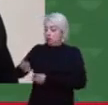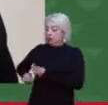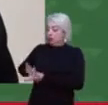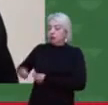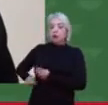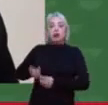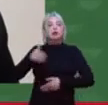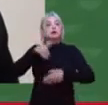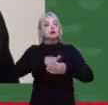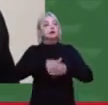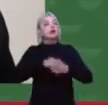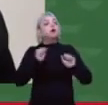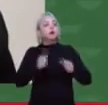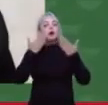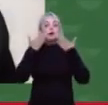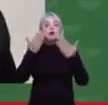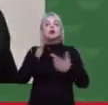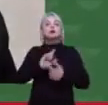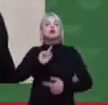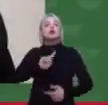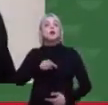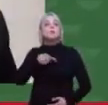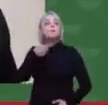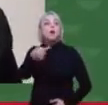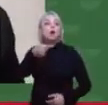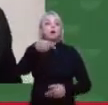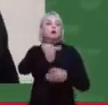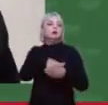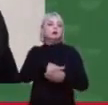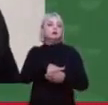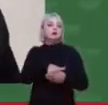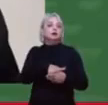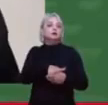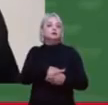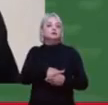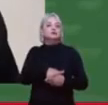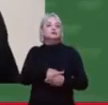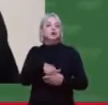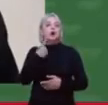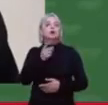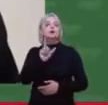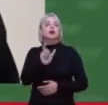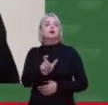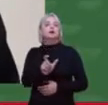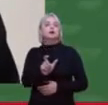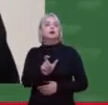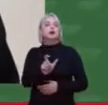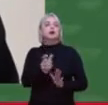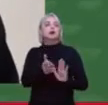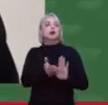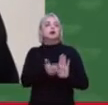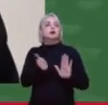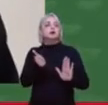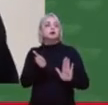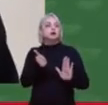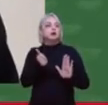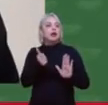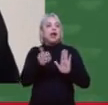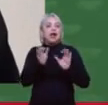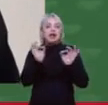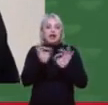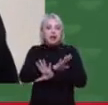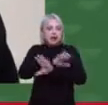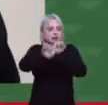campanha poderão ser apresentados só depois das eleições. Numa palavra, tira muito da